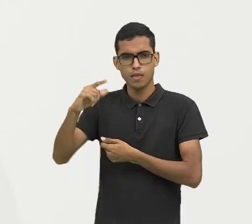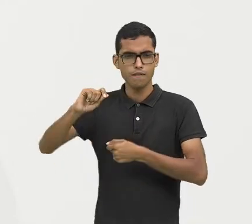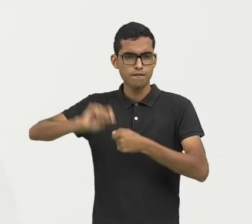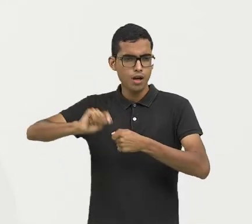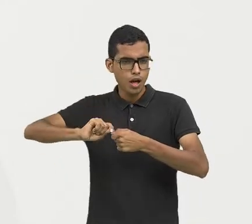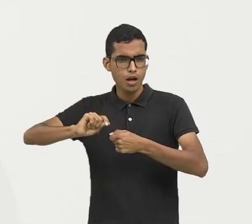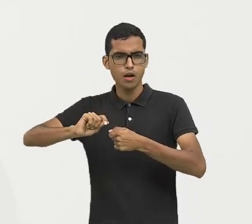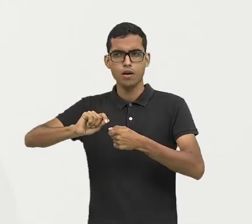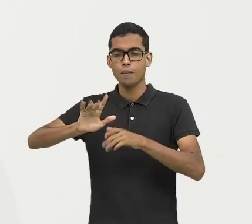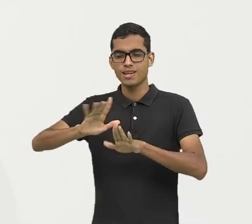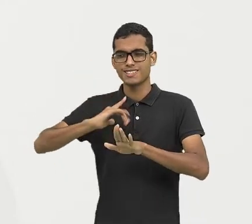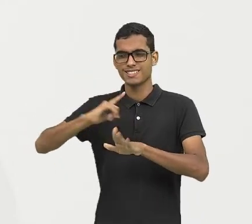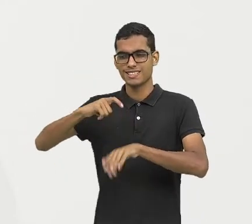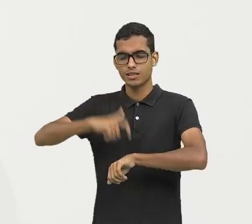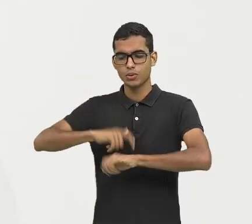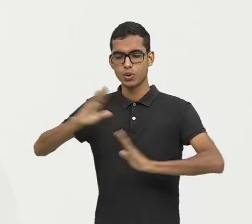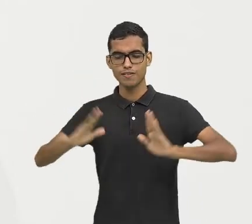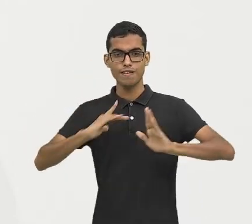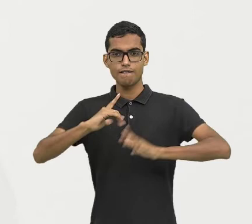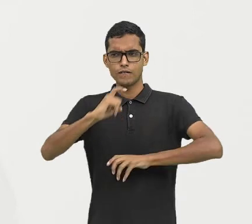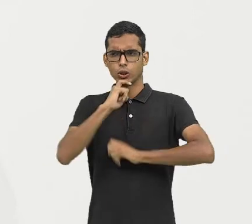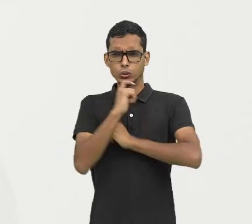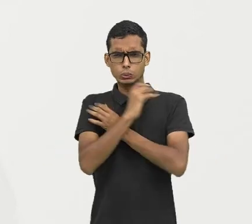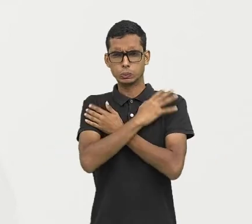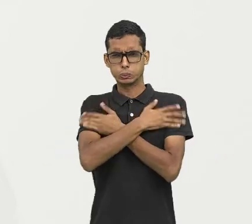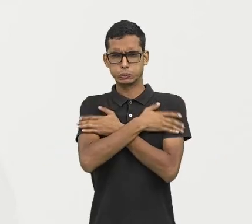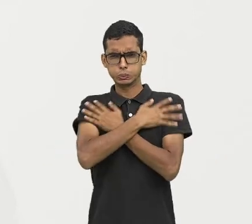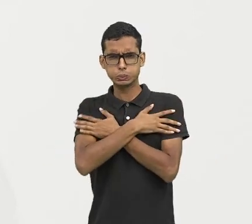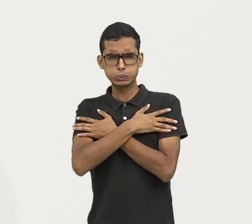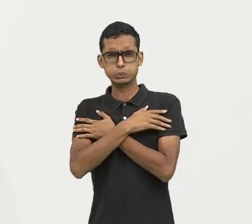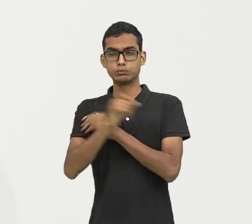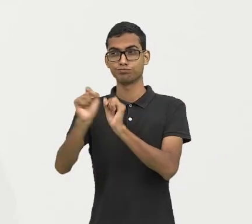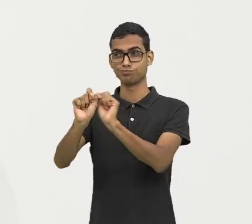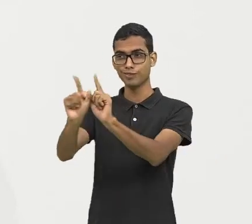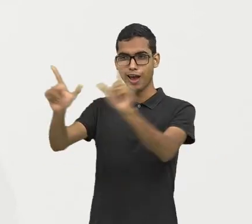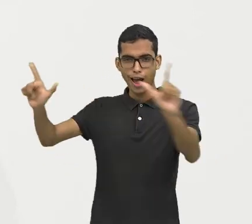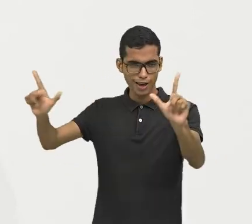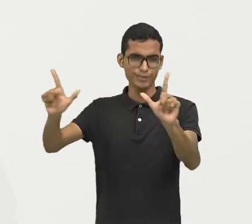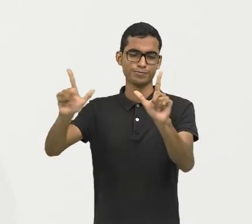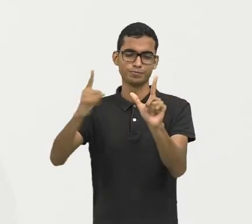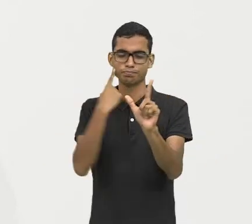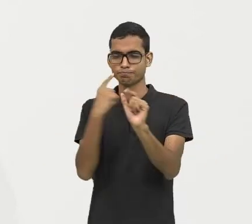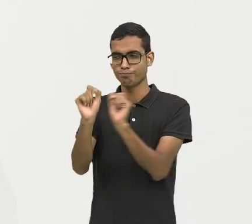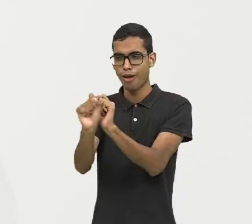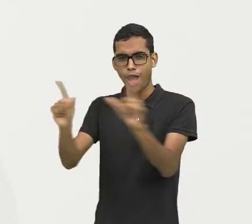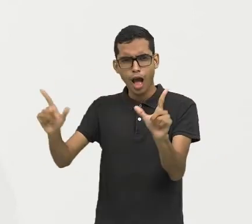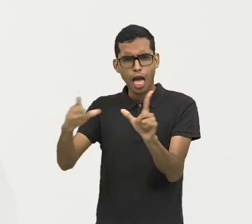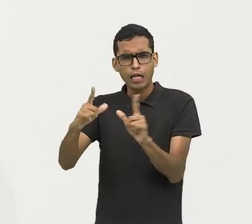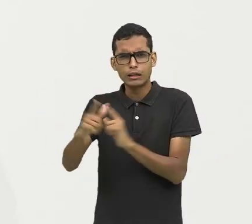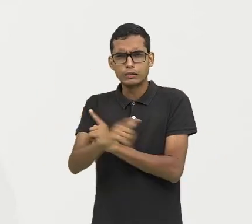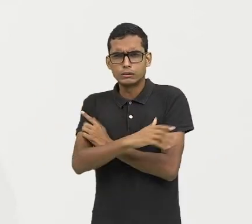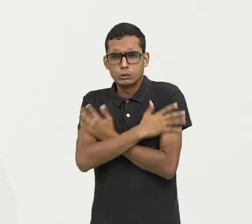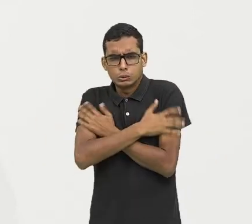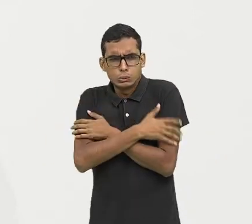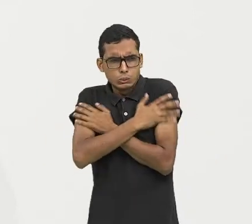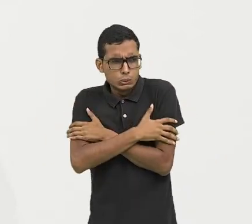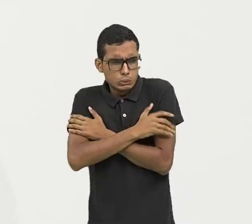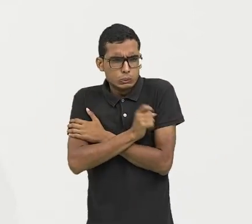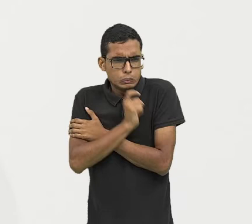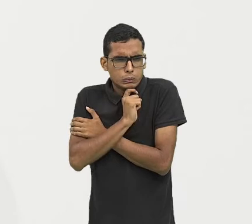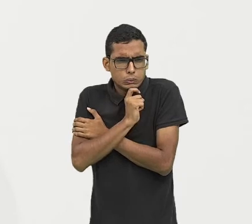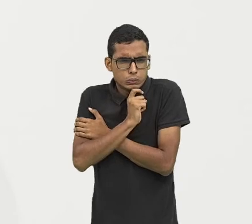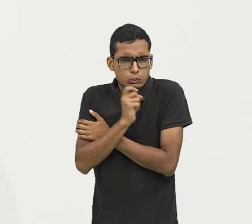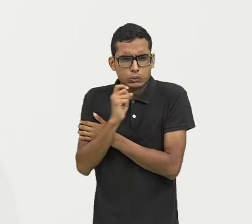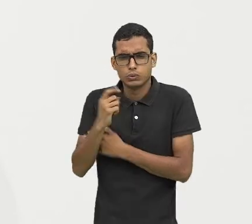muito frio naquela madrugada, naquela manhã, perdão. Perceba que o verbo fazer também está trazendo